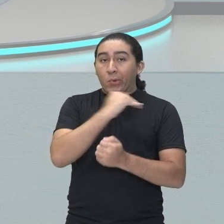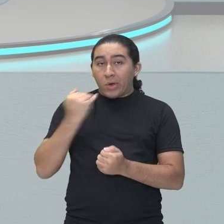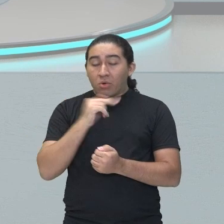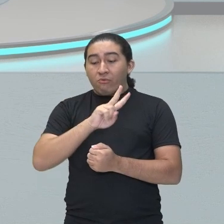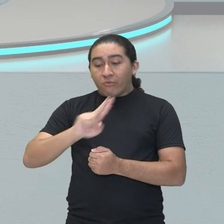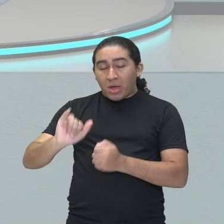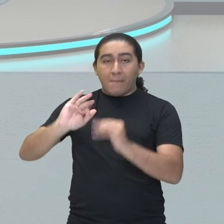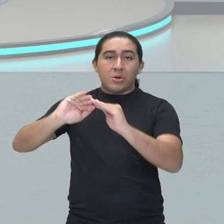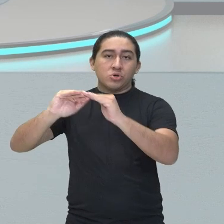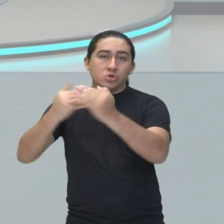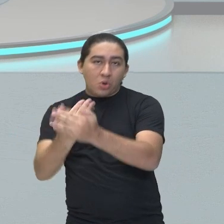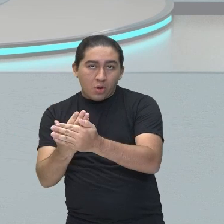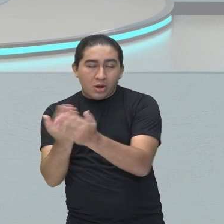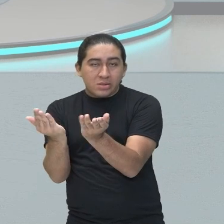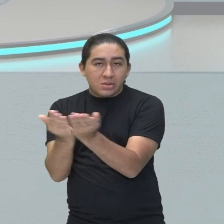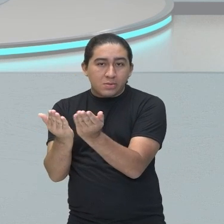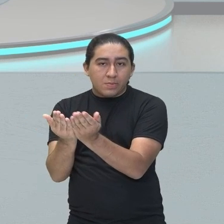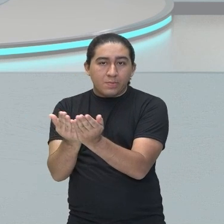de Janeiro.